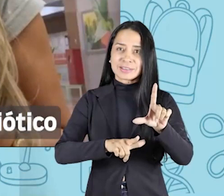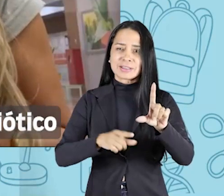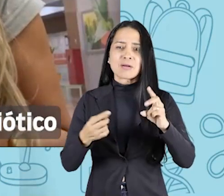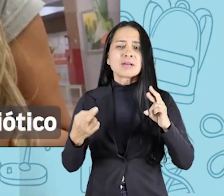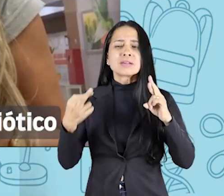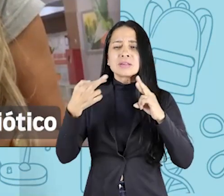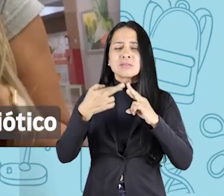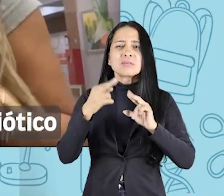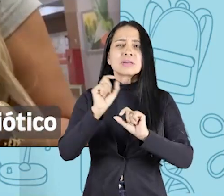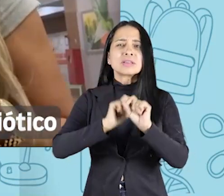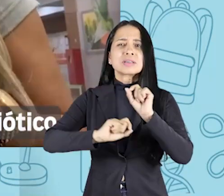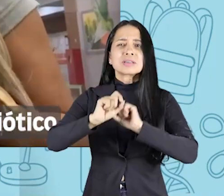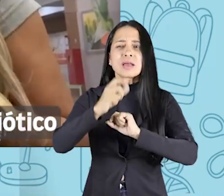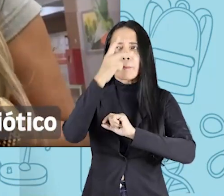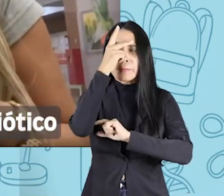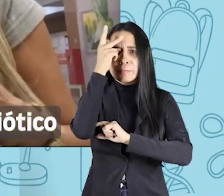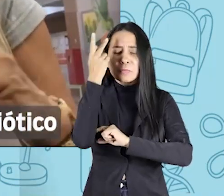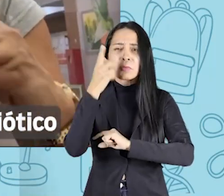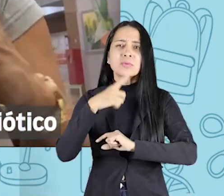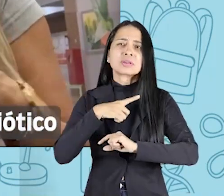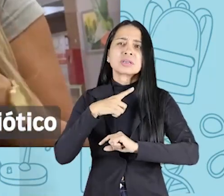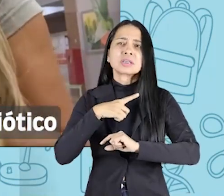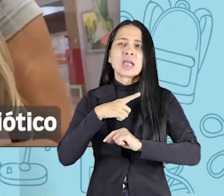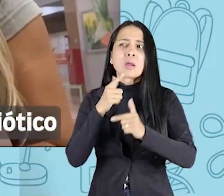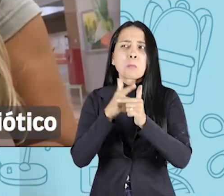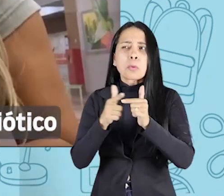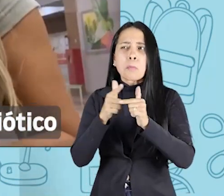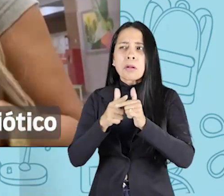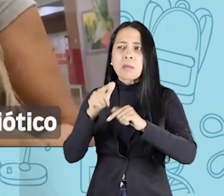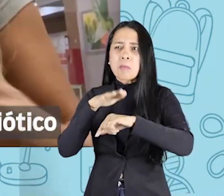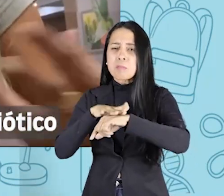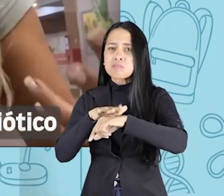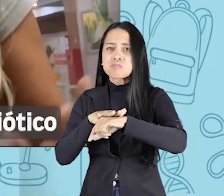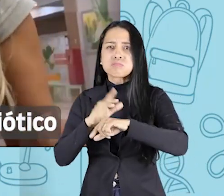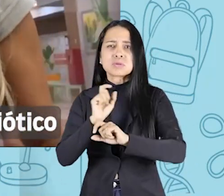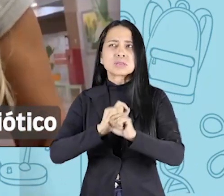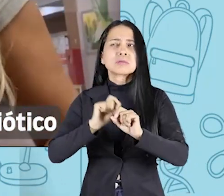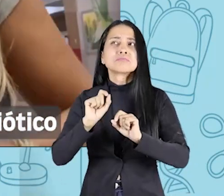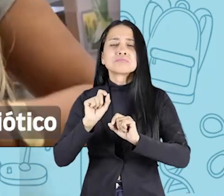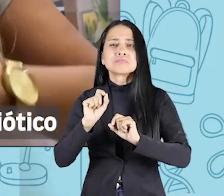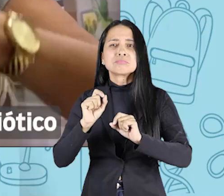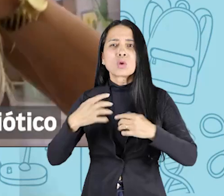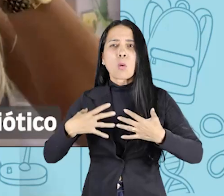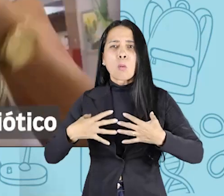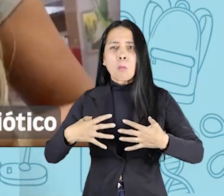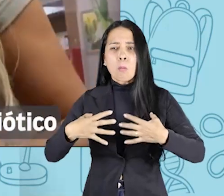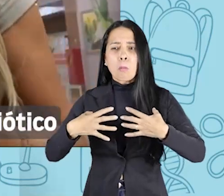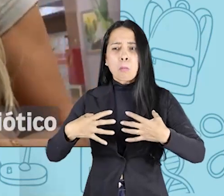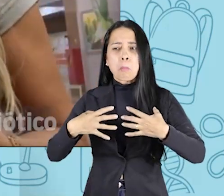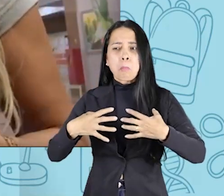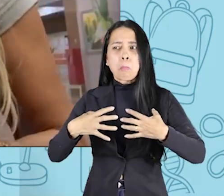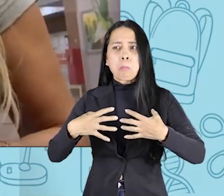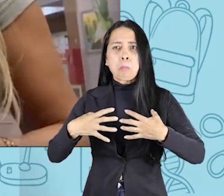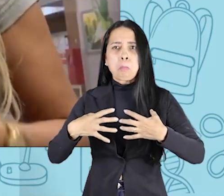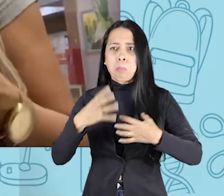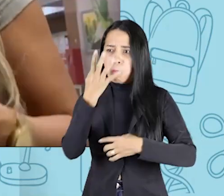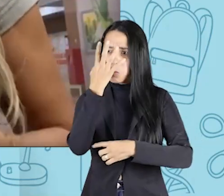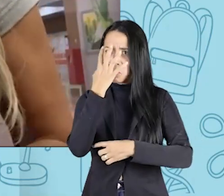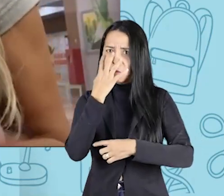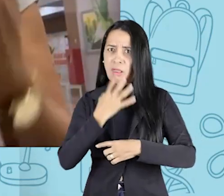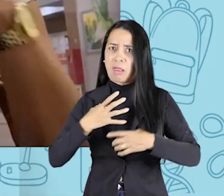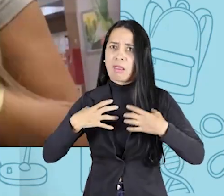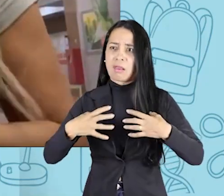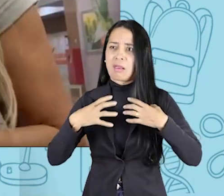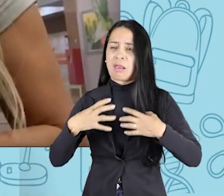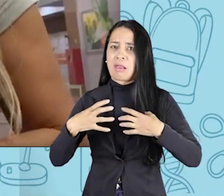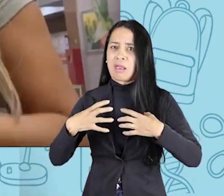refere a pessoas que têm uma doença. Que doença é essa? É uma grave